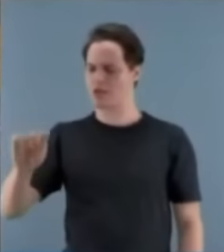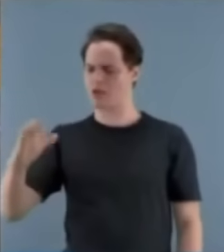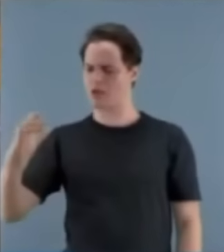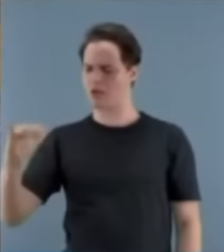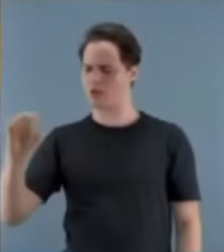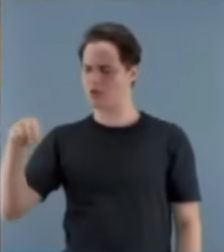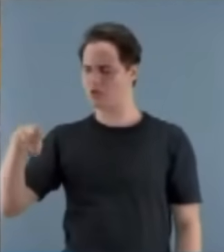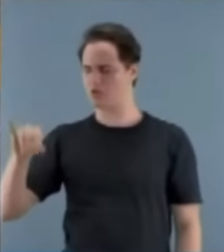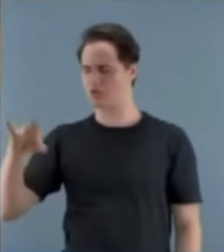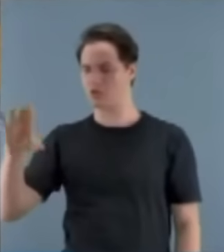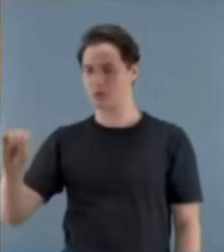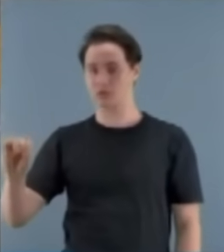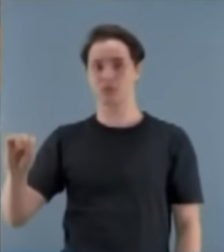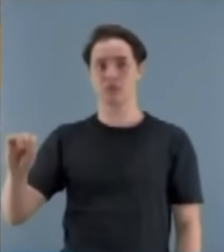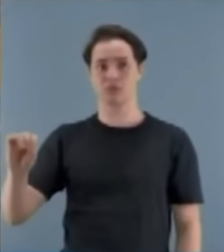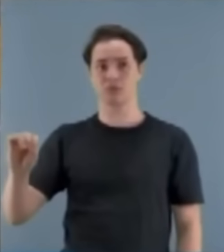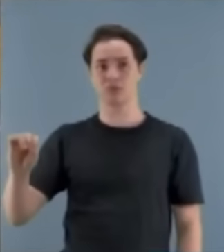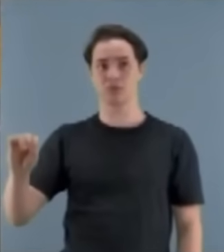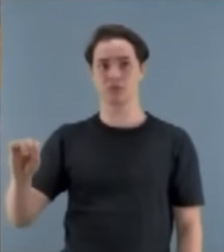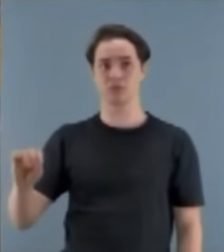do negacionismo,